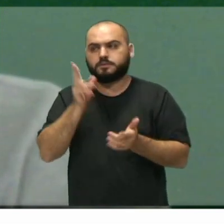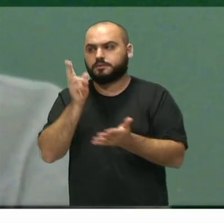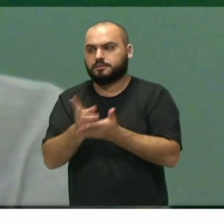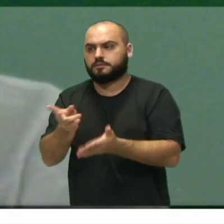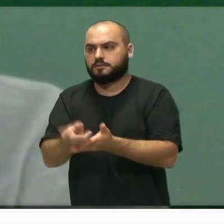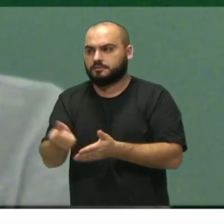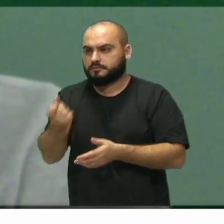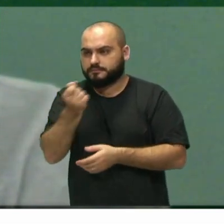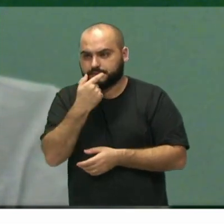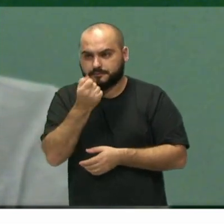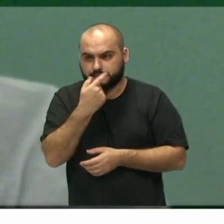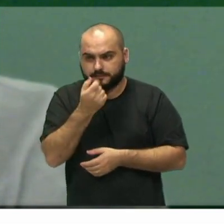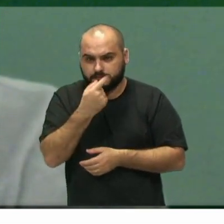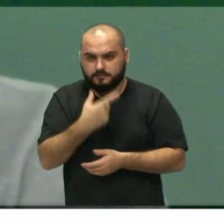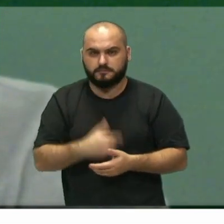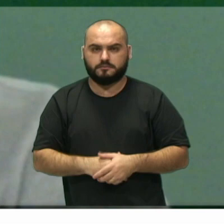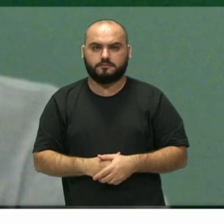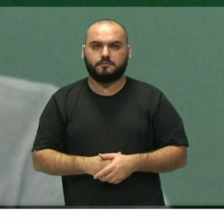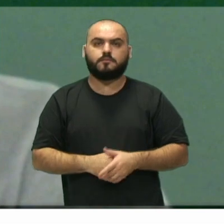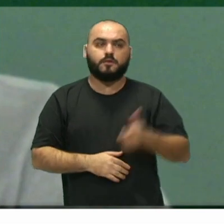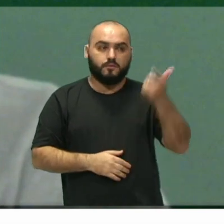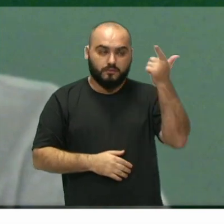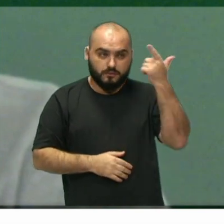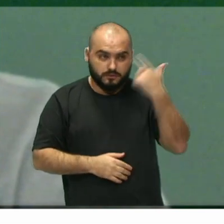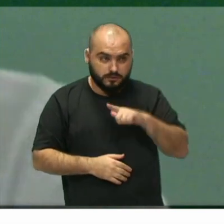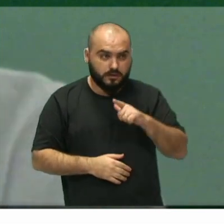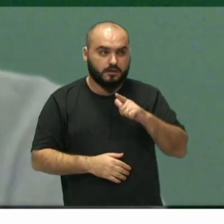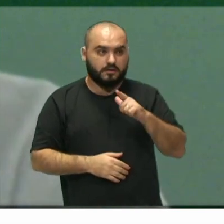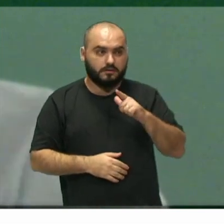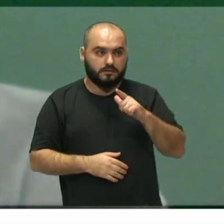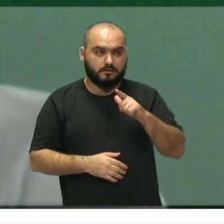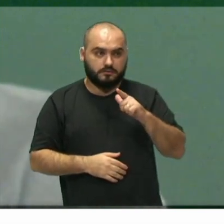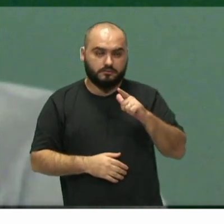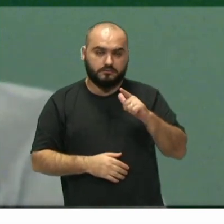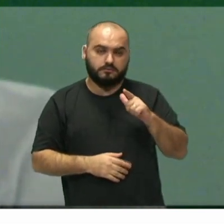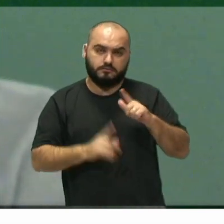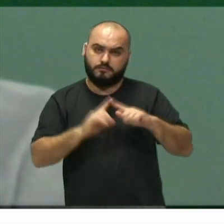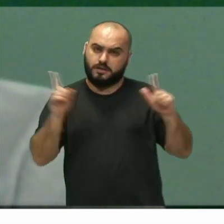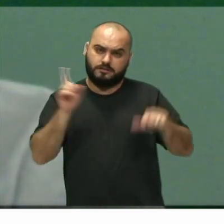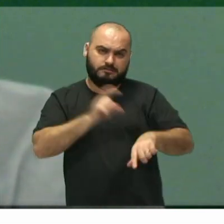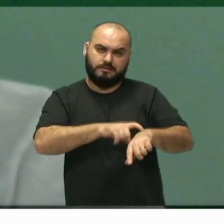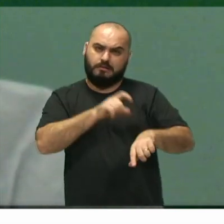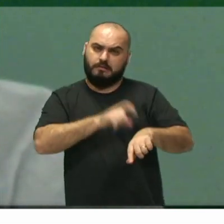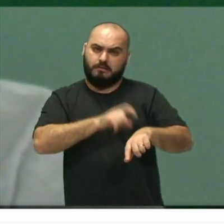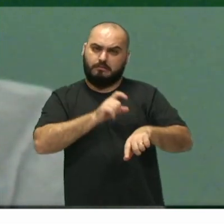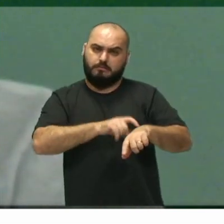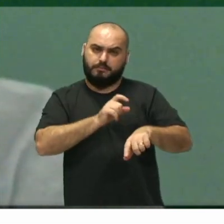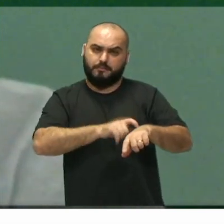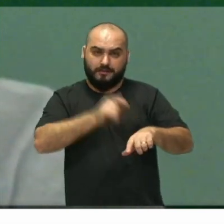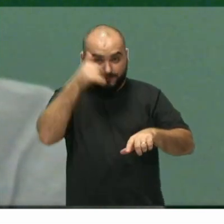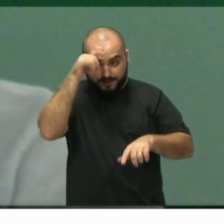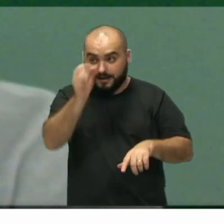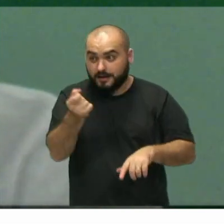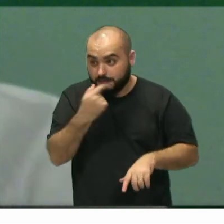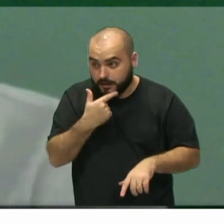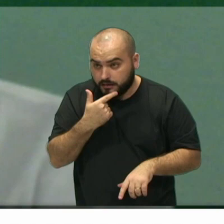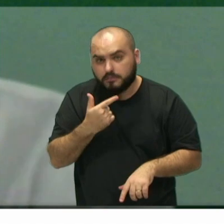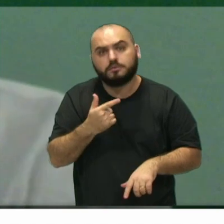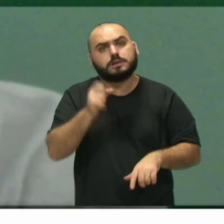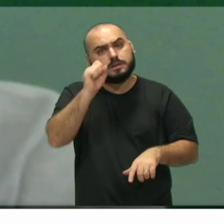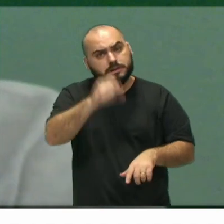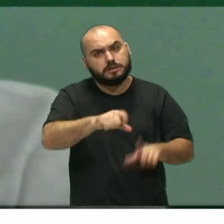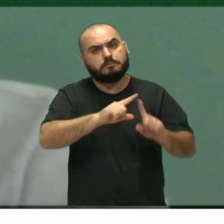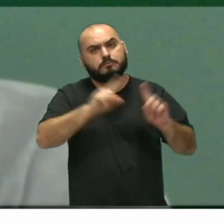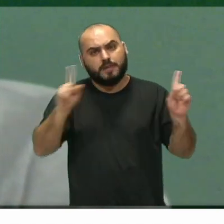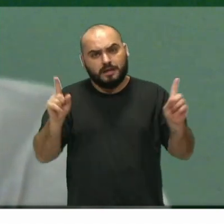os furos sem a canequinha, sem tirar água de dentro do barco? Até dá, mas é muito mais difícil, muito mais sofrido. Eu vou